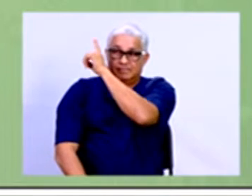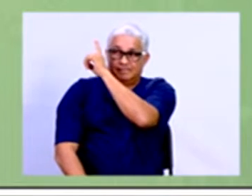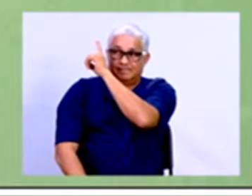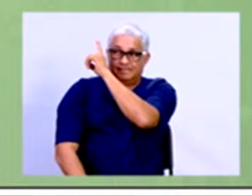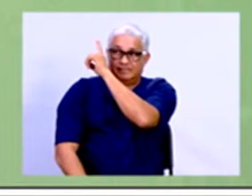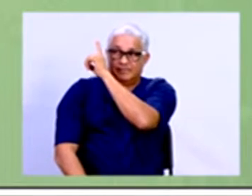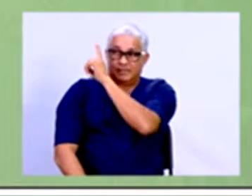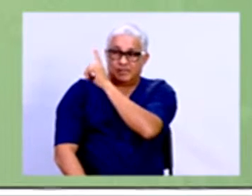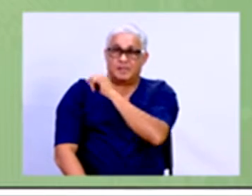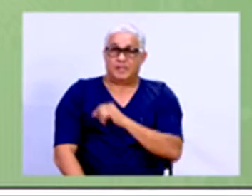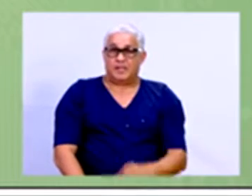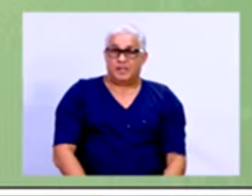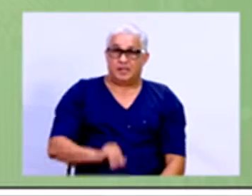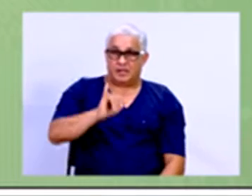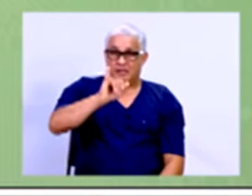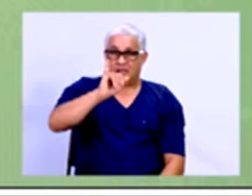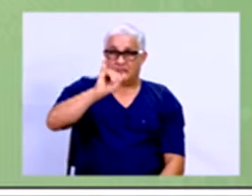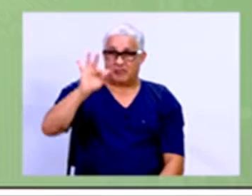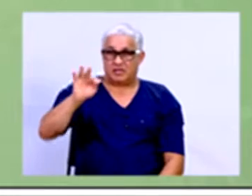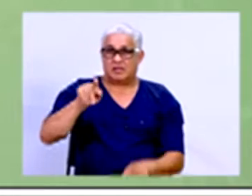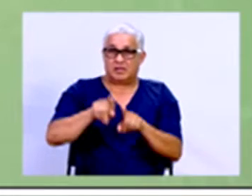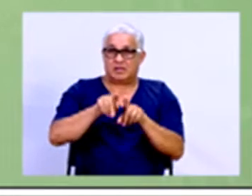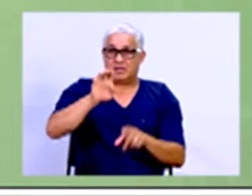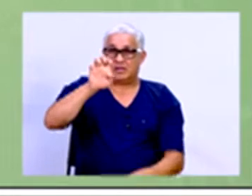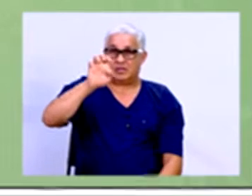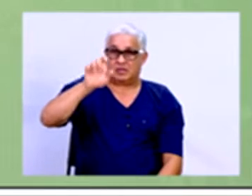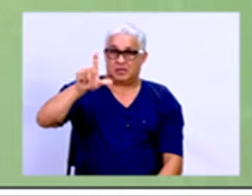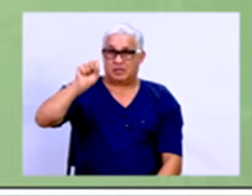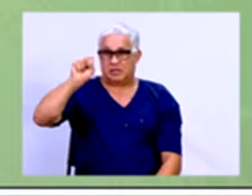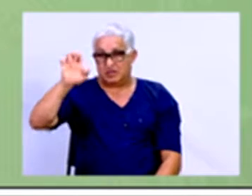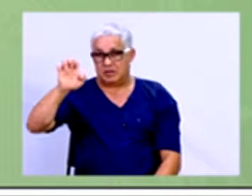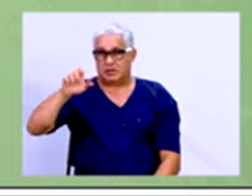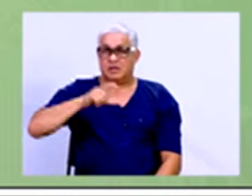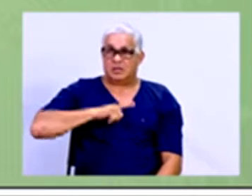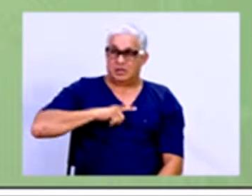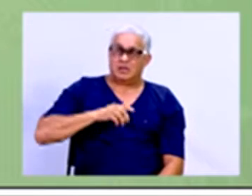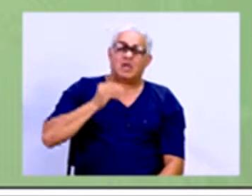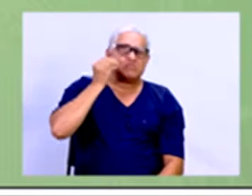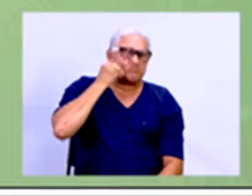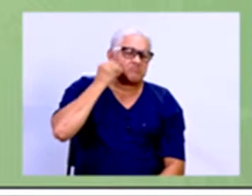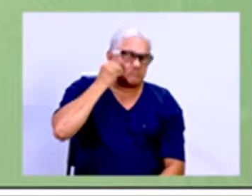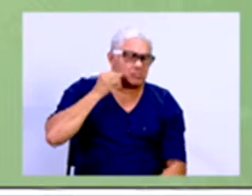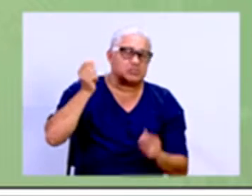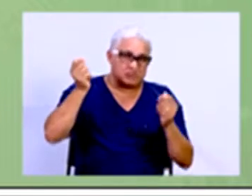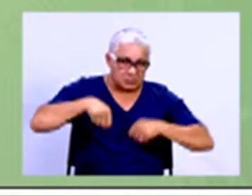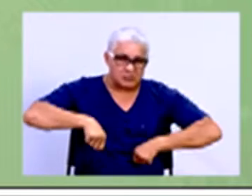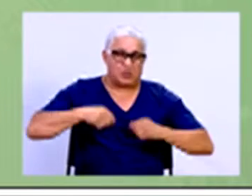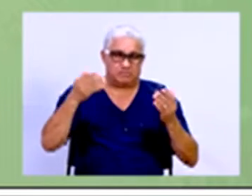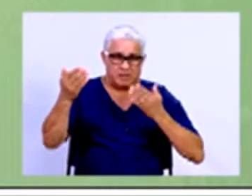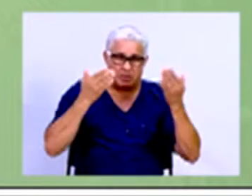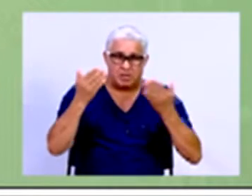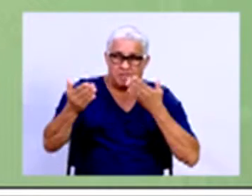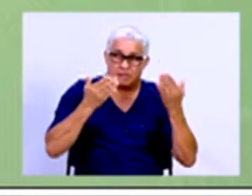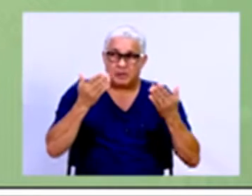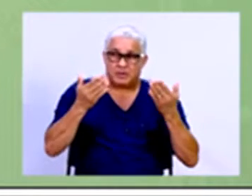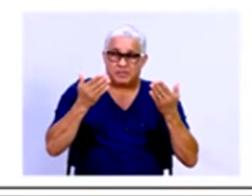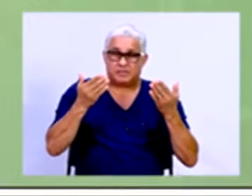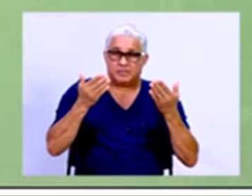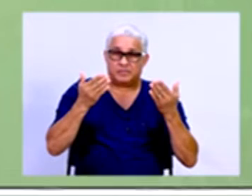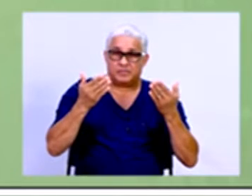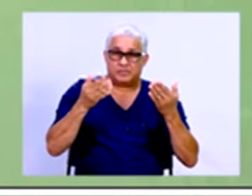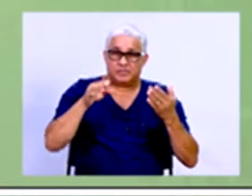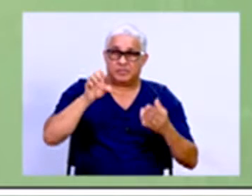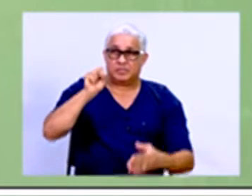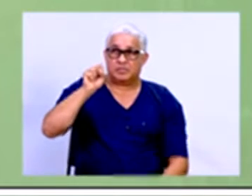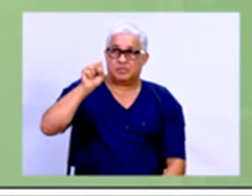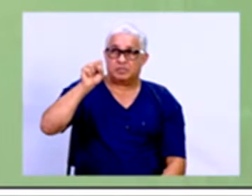if-else, né, nós temos várias variáveis em que a gente pode fazer vários testes de comparação aqui nessa condição. Aqui no switch não, a